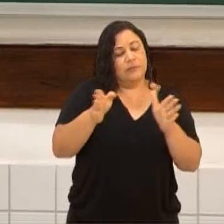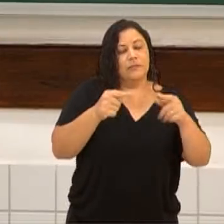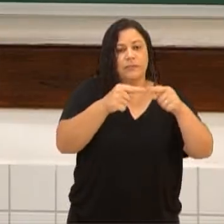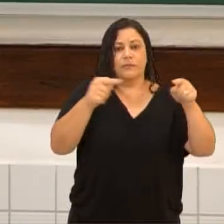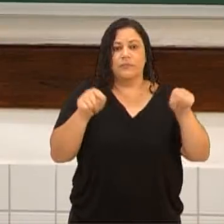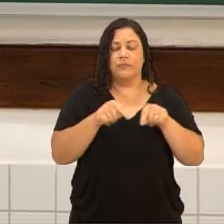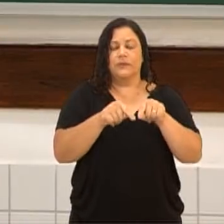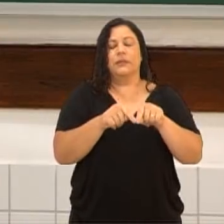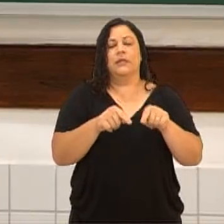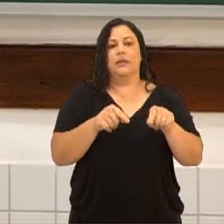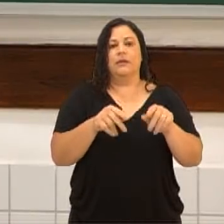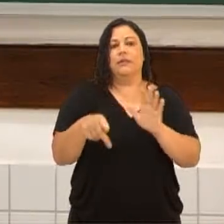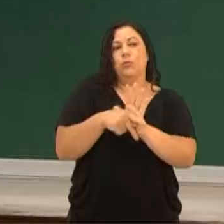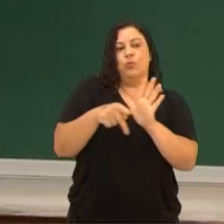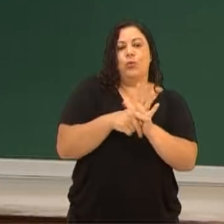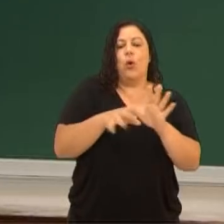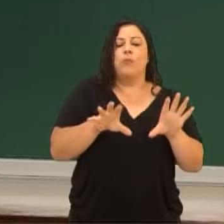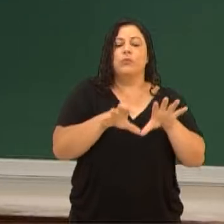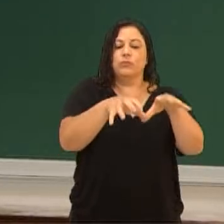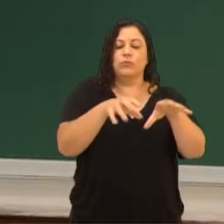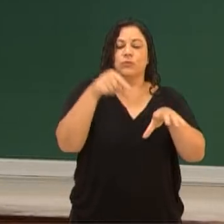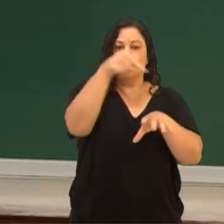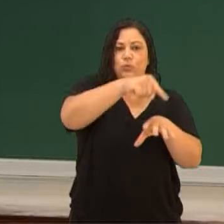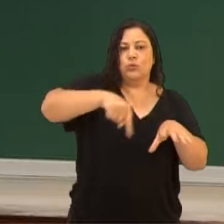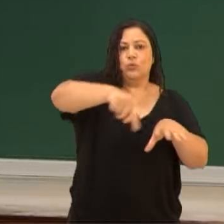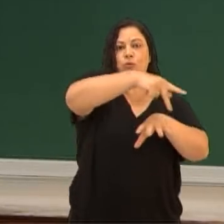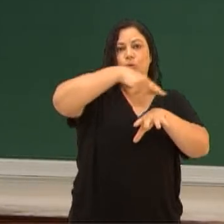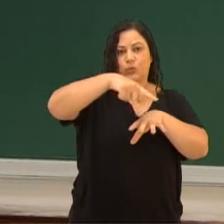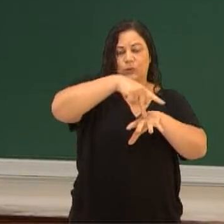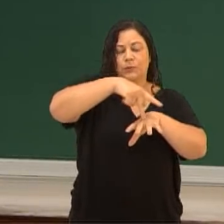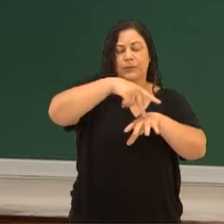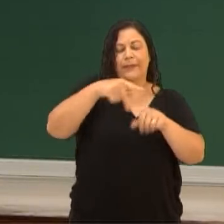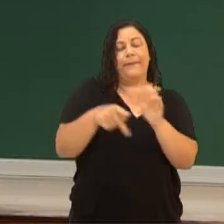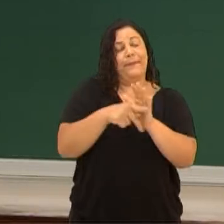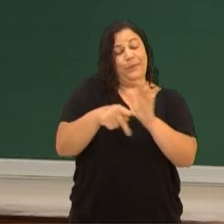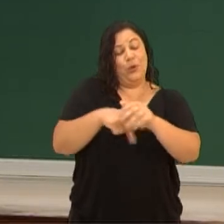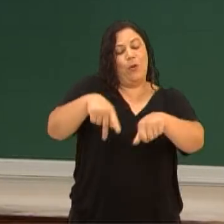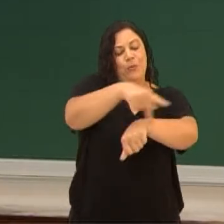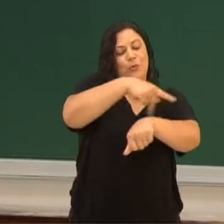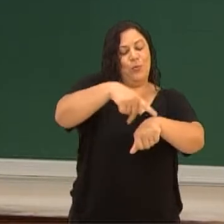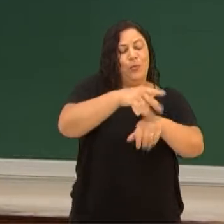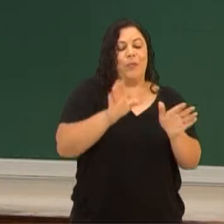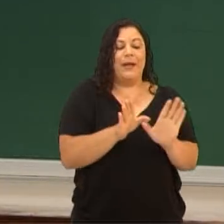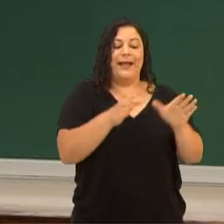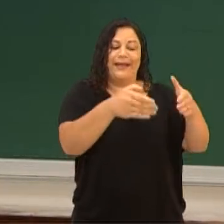pelo território, né? Pelos países que estão envolvidos aí na extração do petróleo.